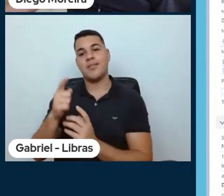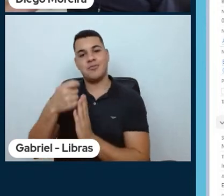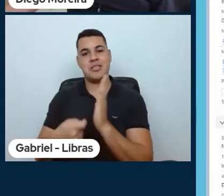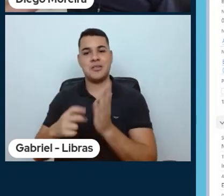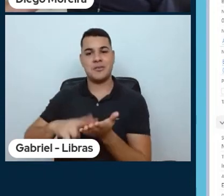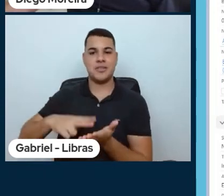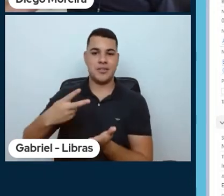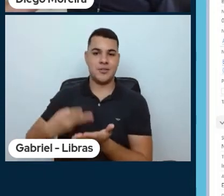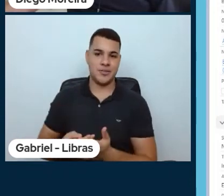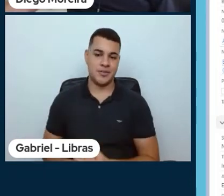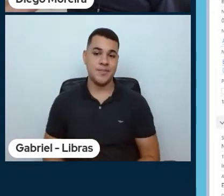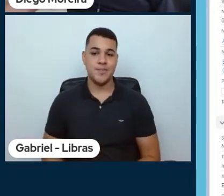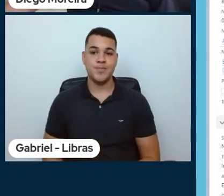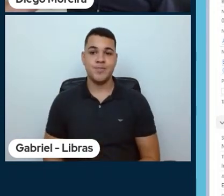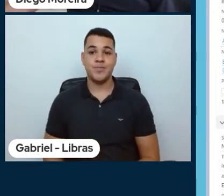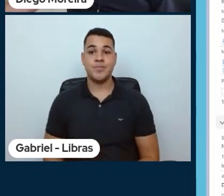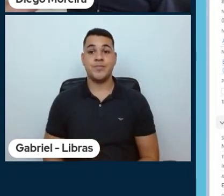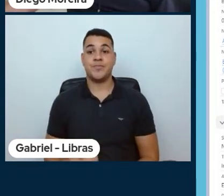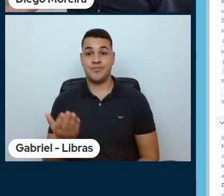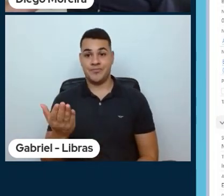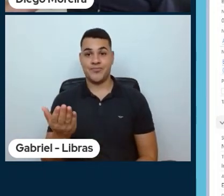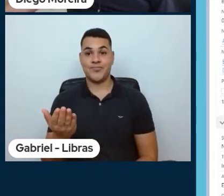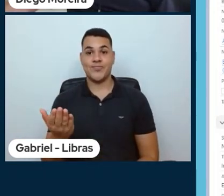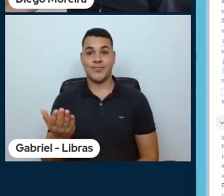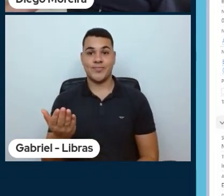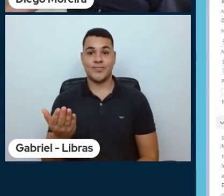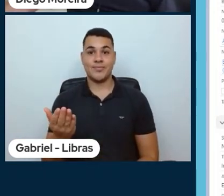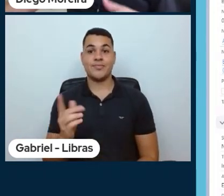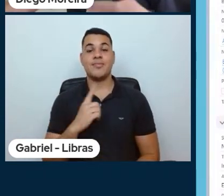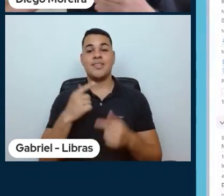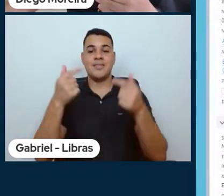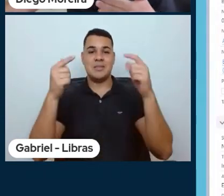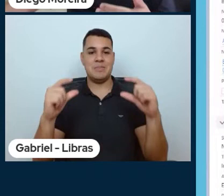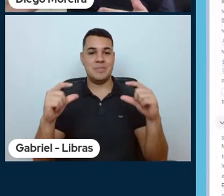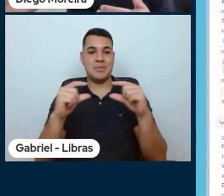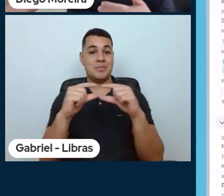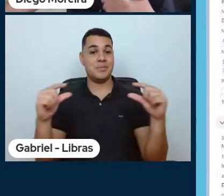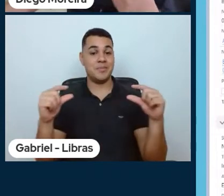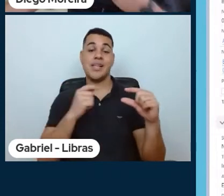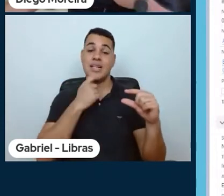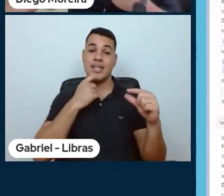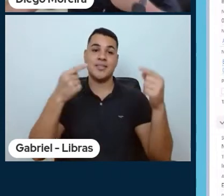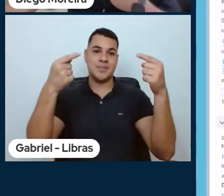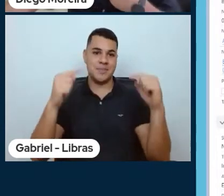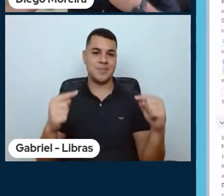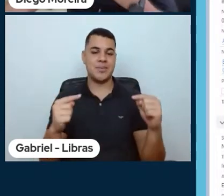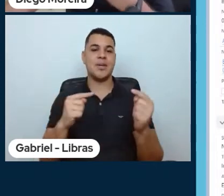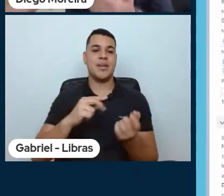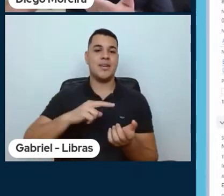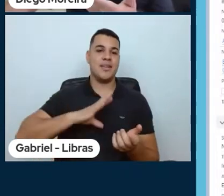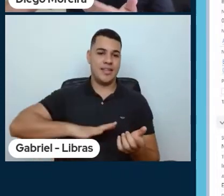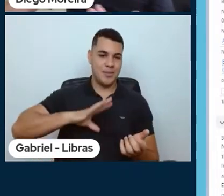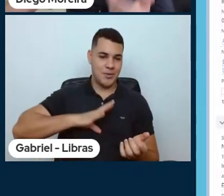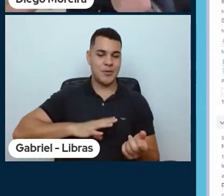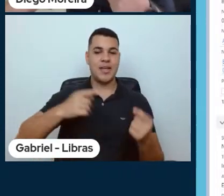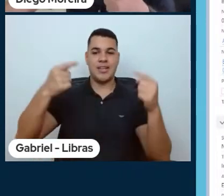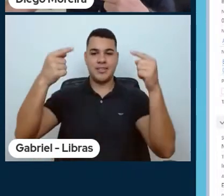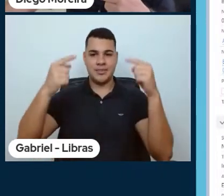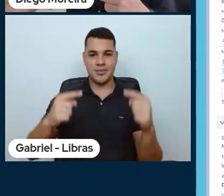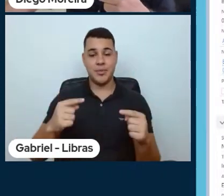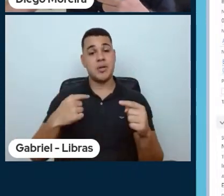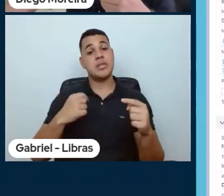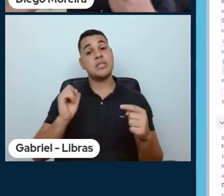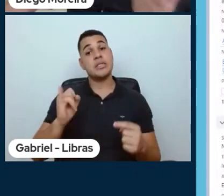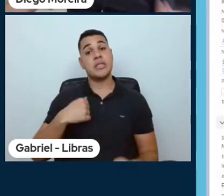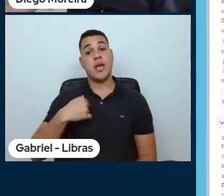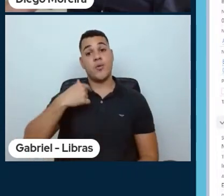Tá? Então aqui no caso está em inglês, eu estou lendo em português, mas eu poderia estar lendo aqui, né, se eu fosse um americano, ler em inglês e estar